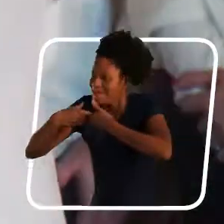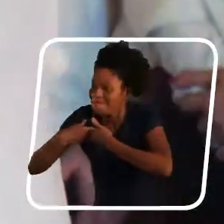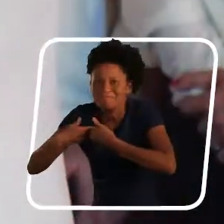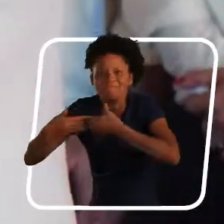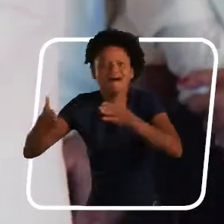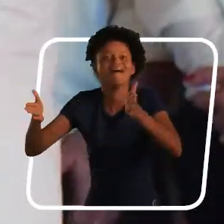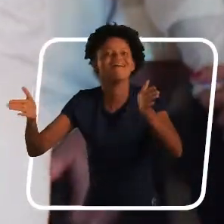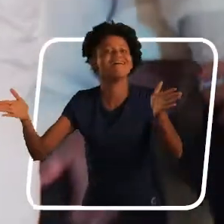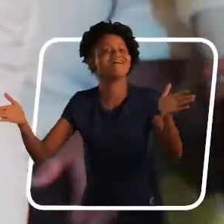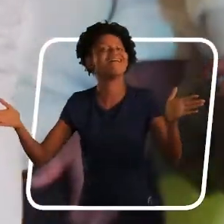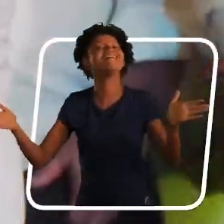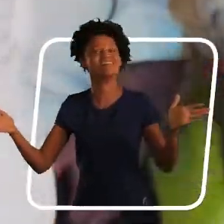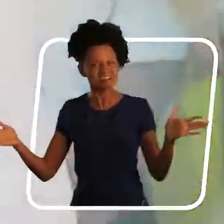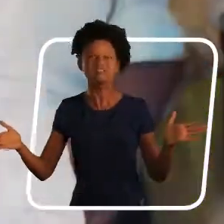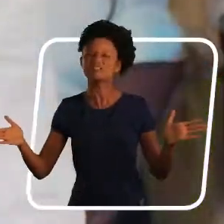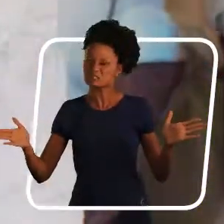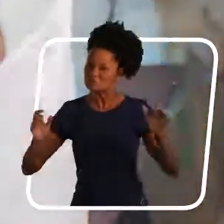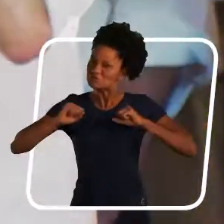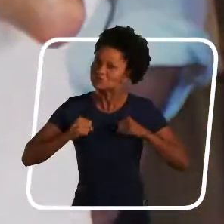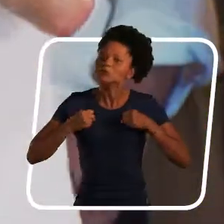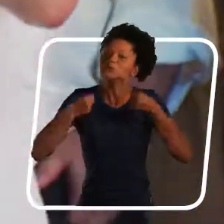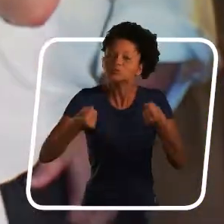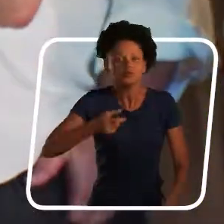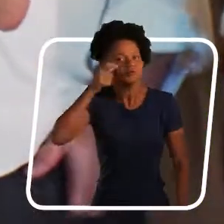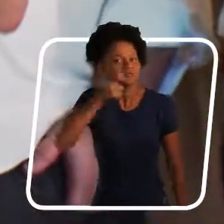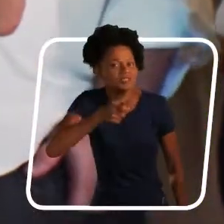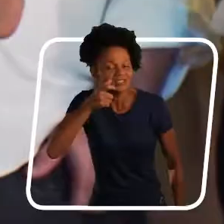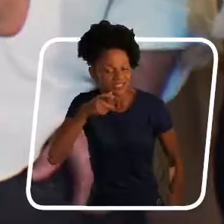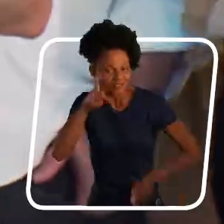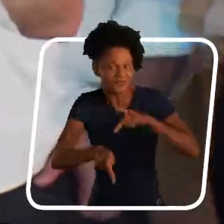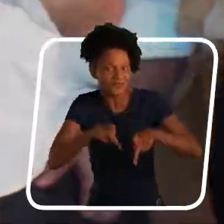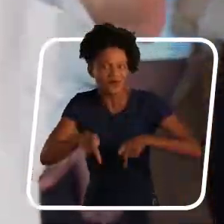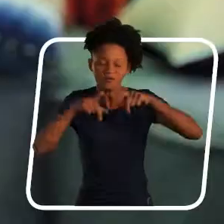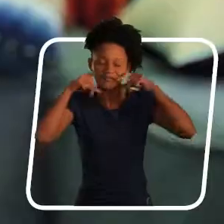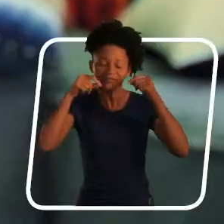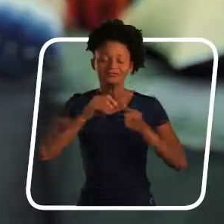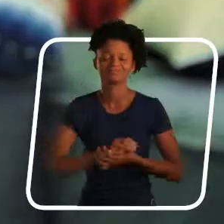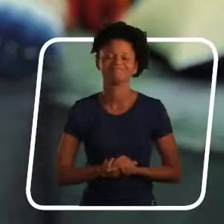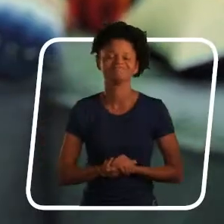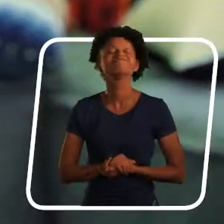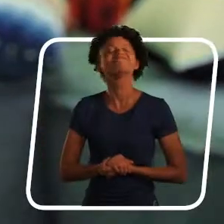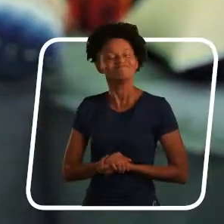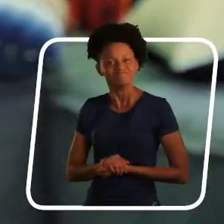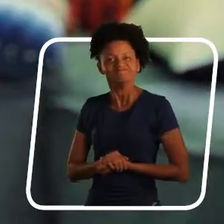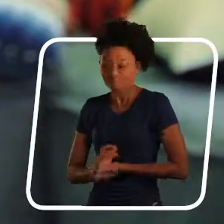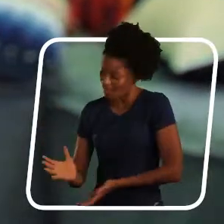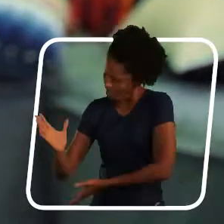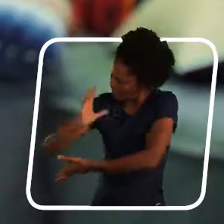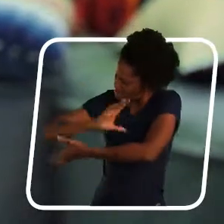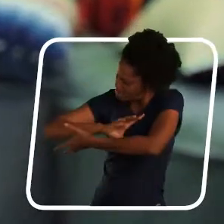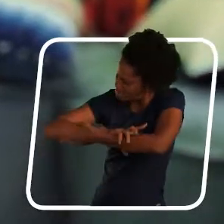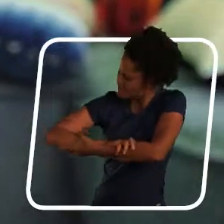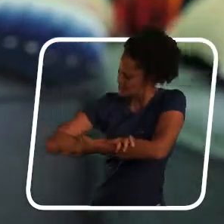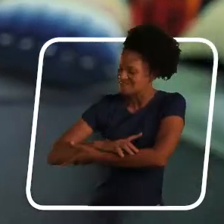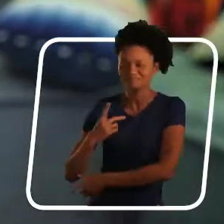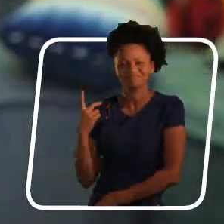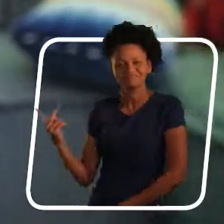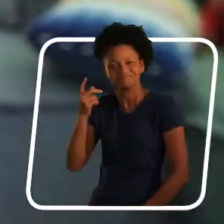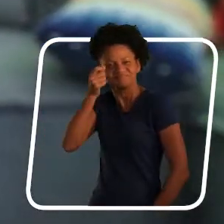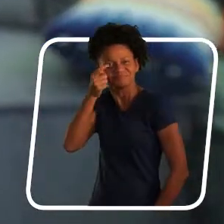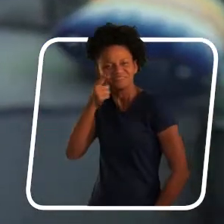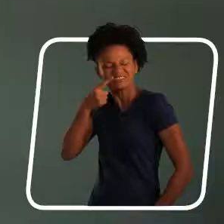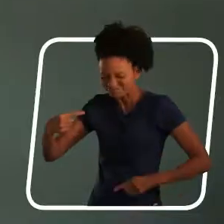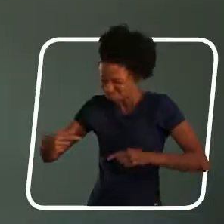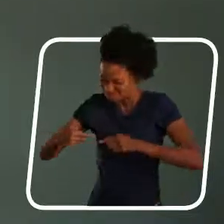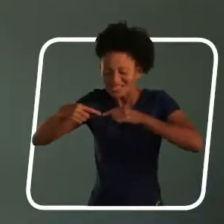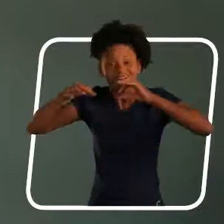Eu achei a porta escancarada para defender o interesse do alagoano. A parceria com o governador Renan Filho foi uma parceria que deu